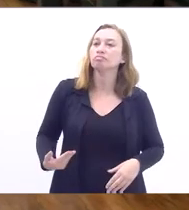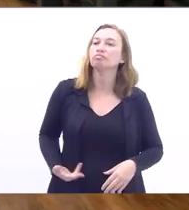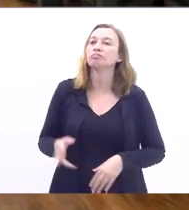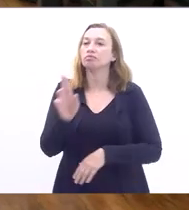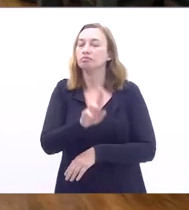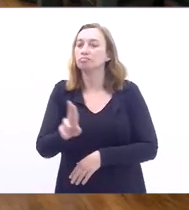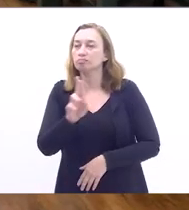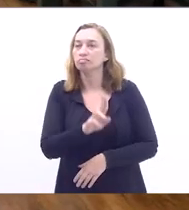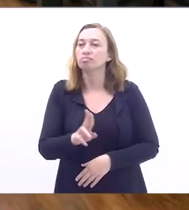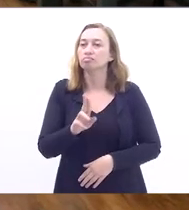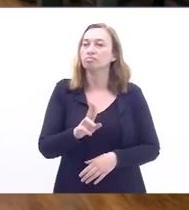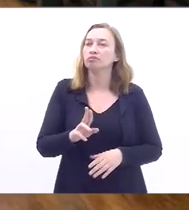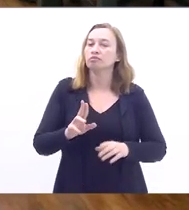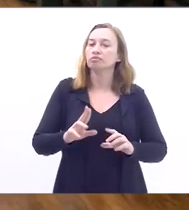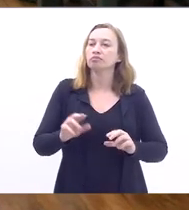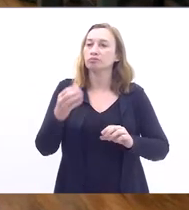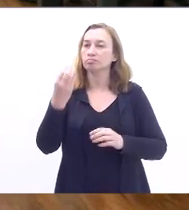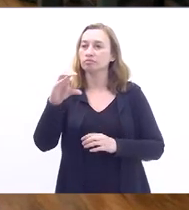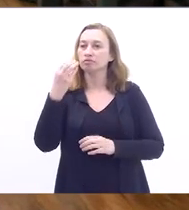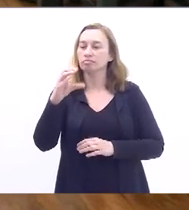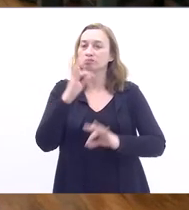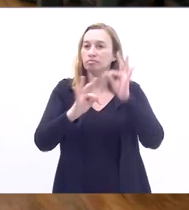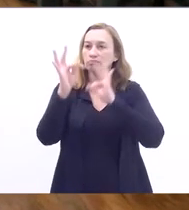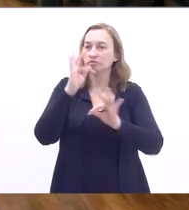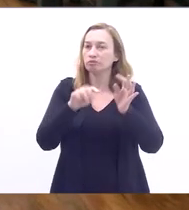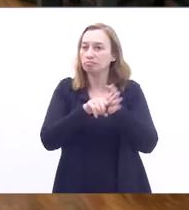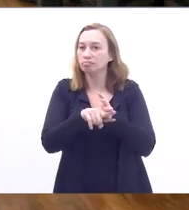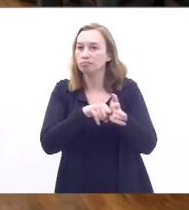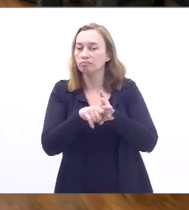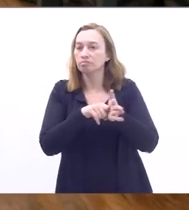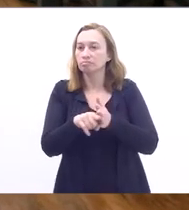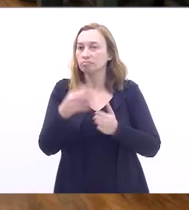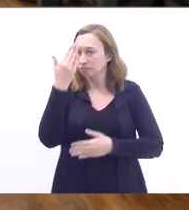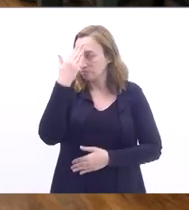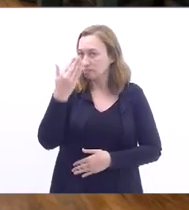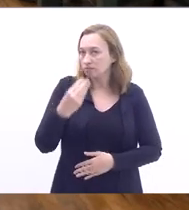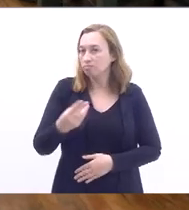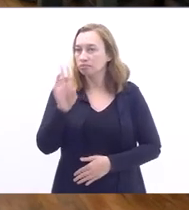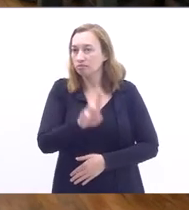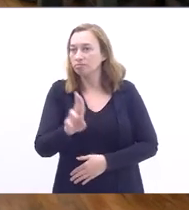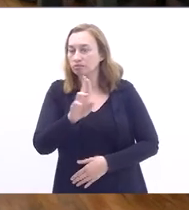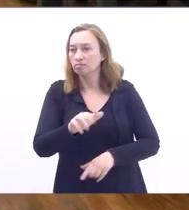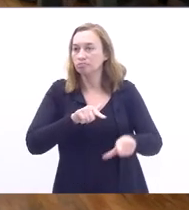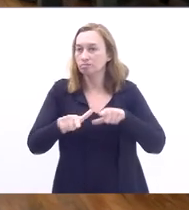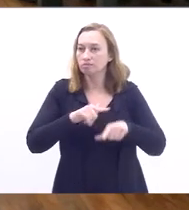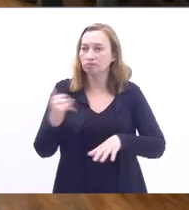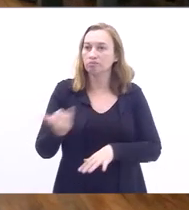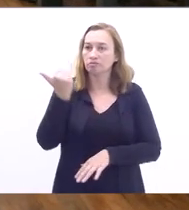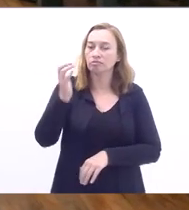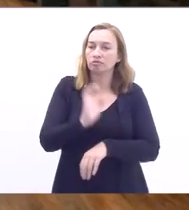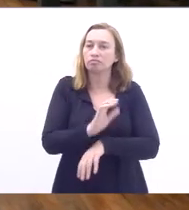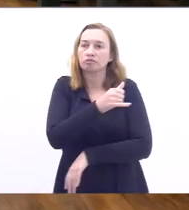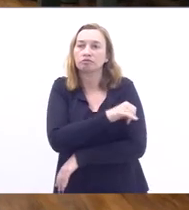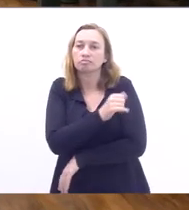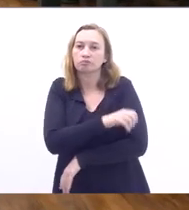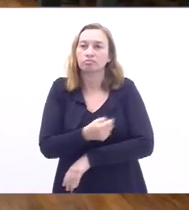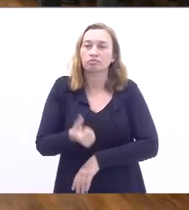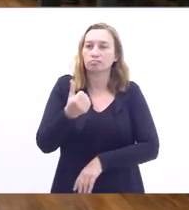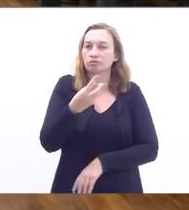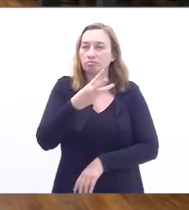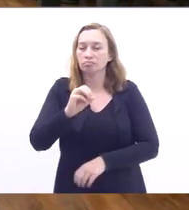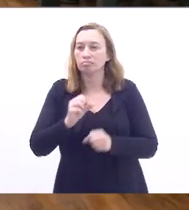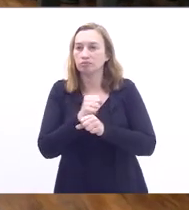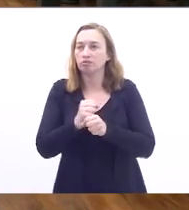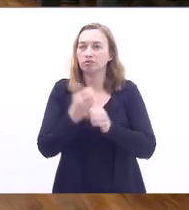da formação de quatro e agradecimento também a wi-fi por esse trabalho tão importante para o estado do Rio de Janeiro que vem compreendo ao longo de quase